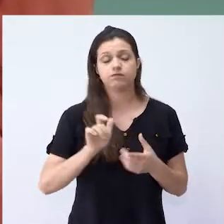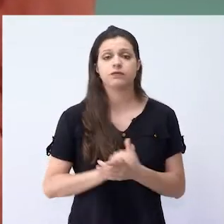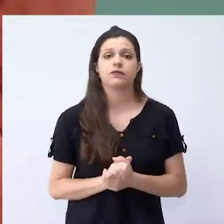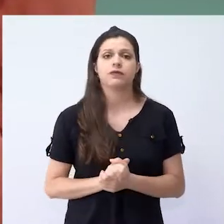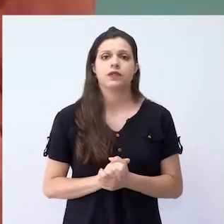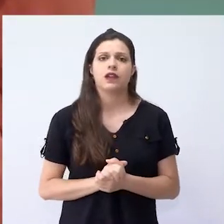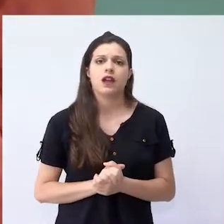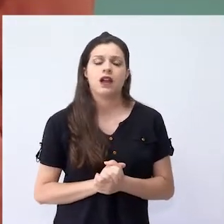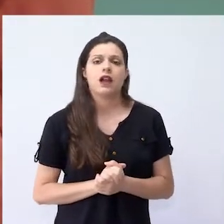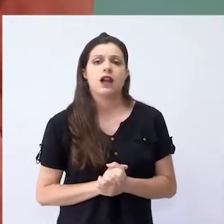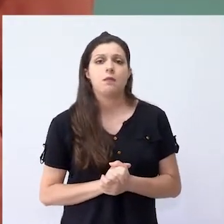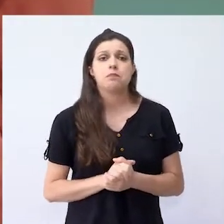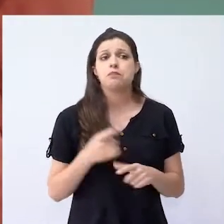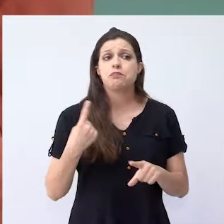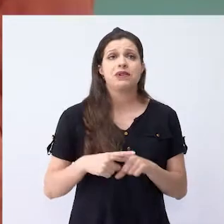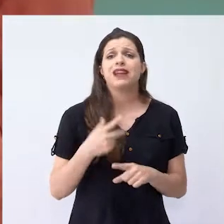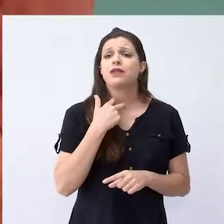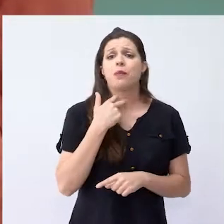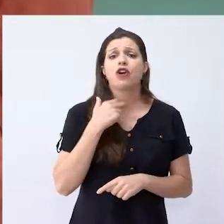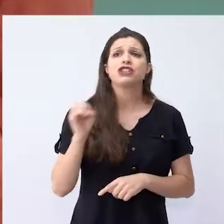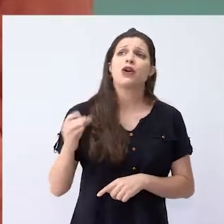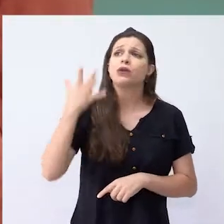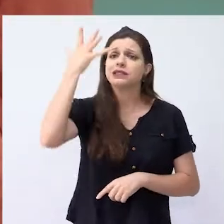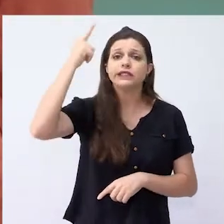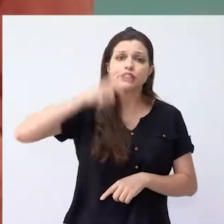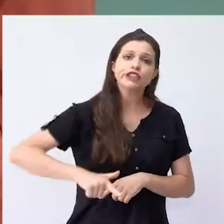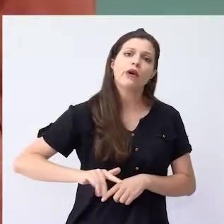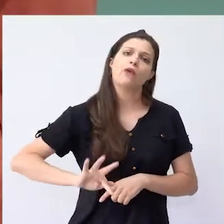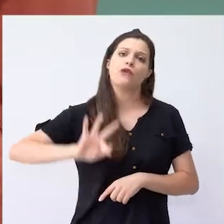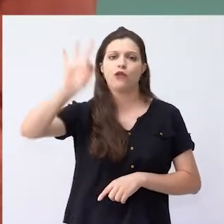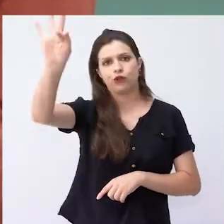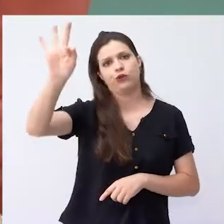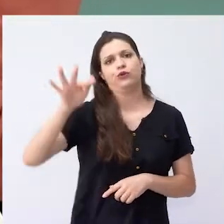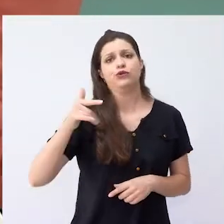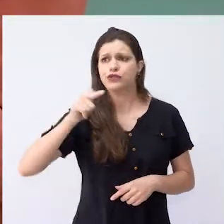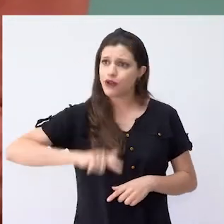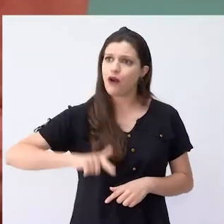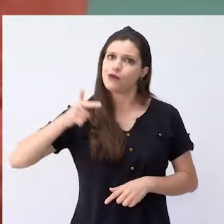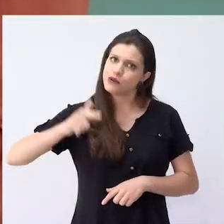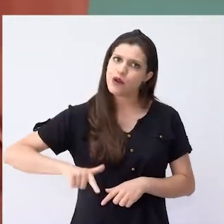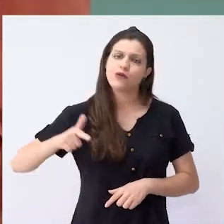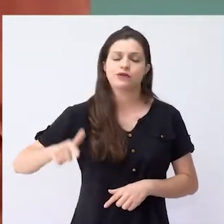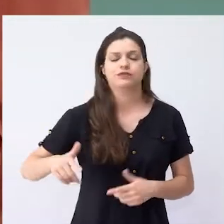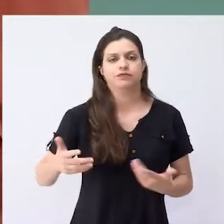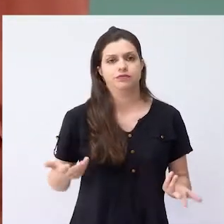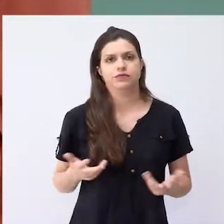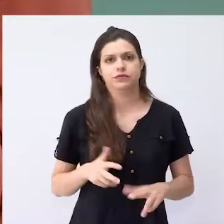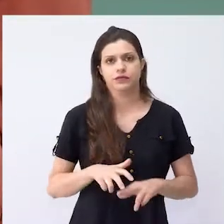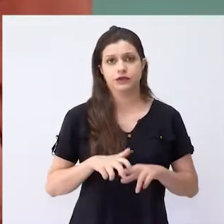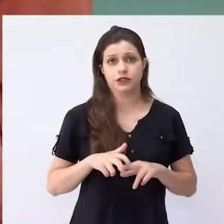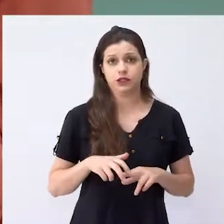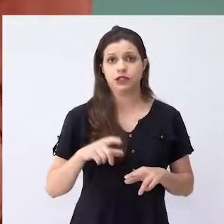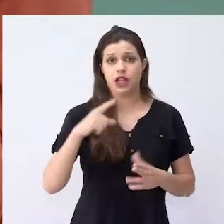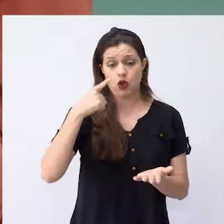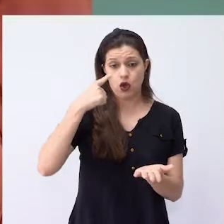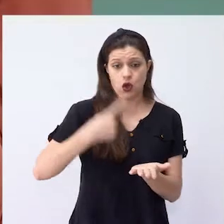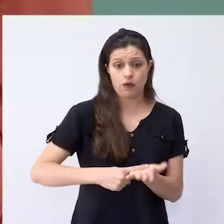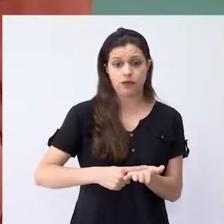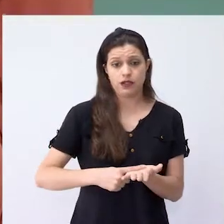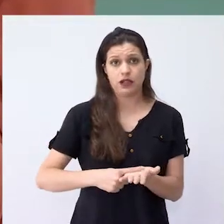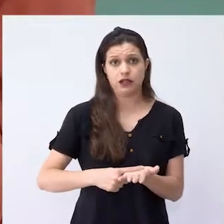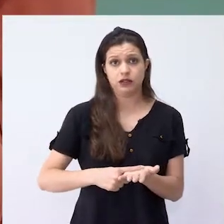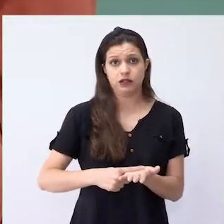E essa forma que nós temos de fazer é através da propositura do termo de ajustamento de conduta, que é um dos instrumentos que eu